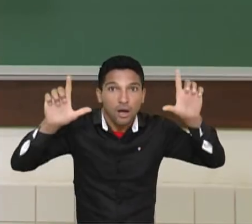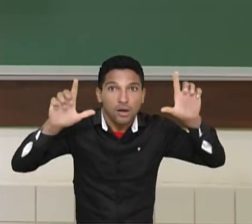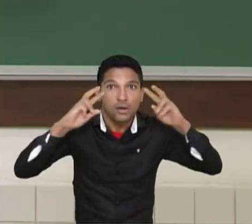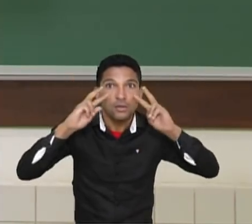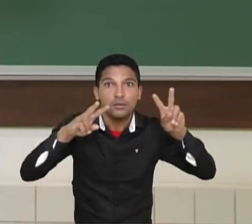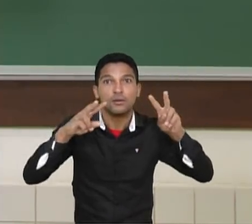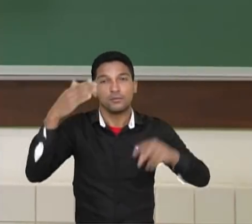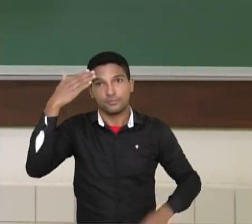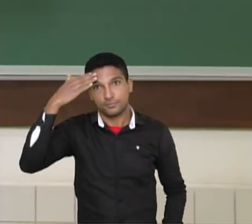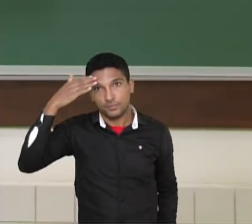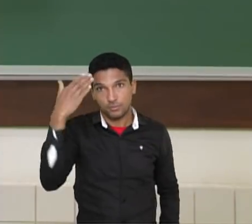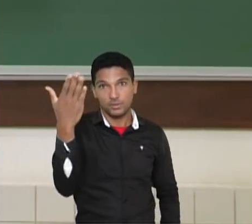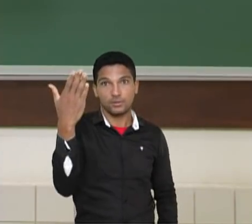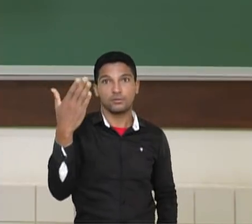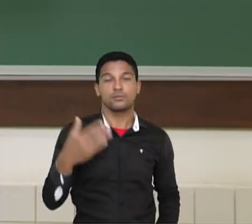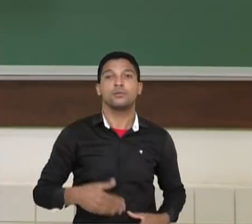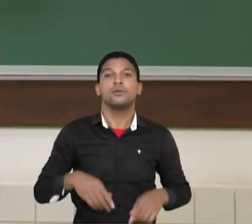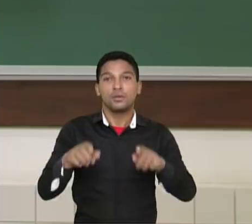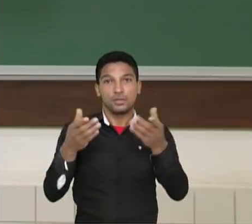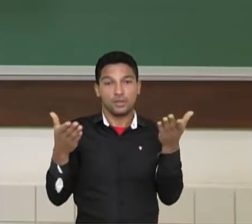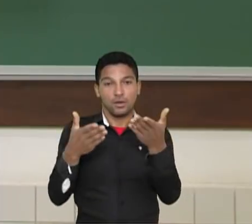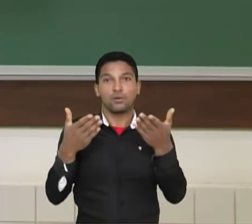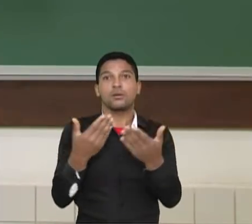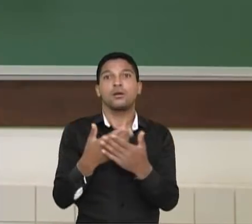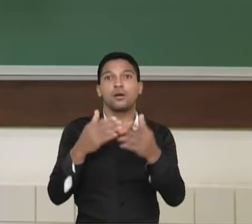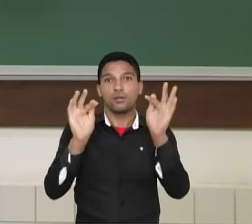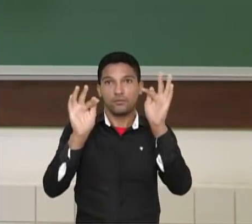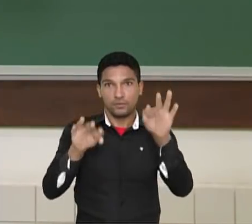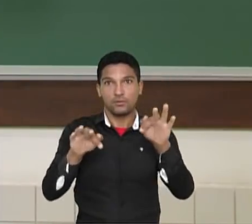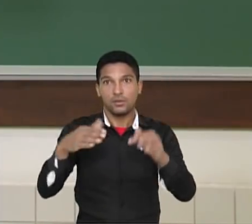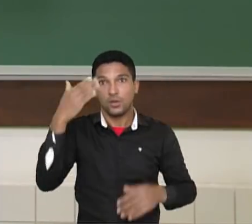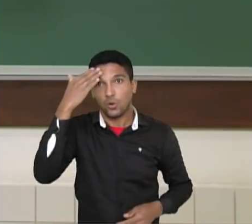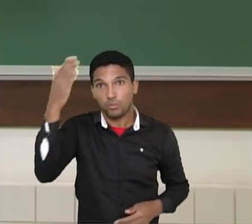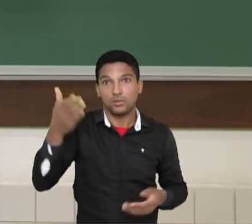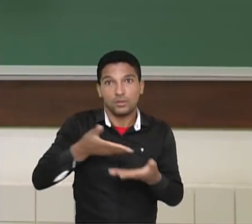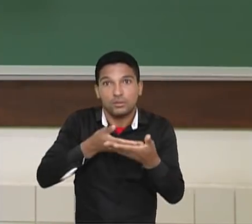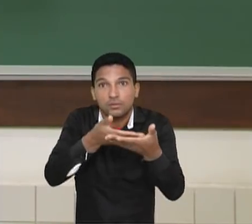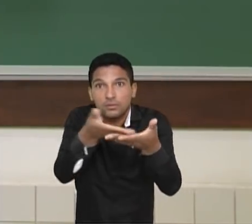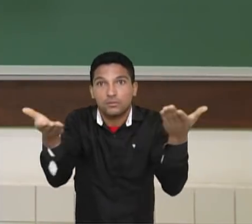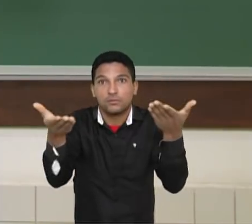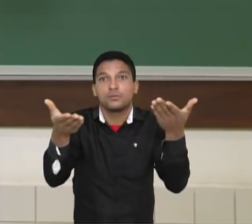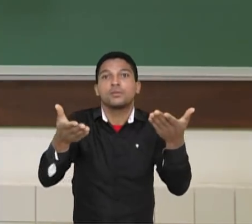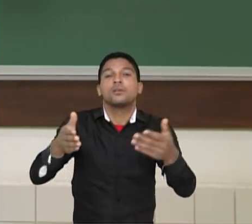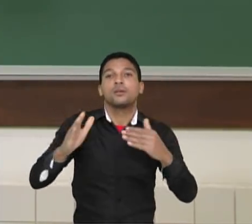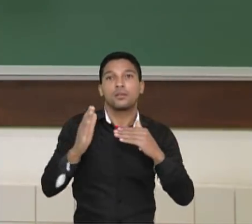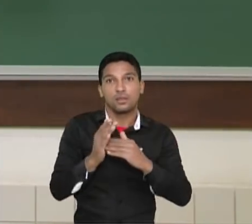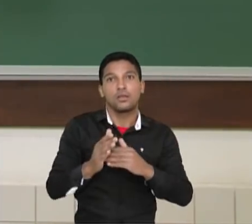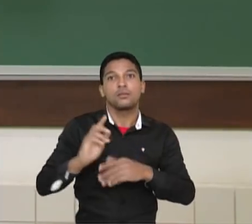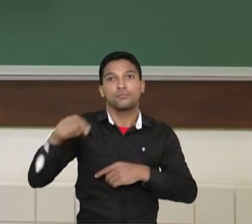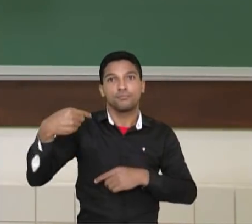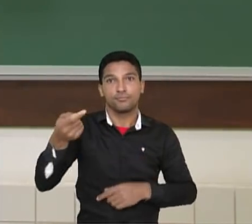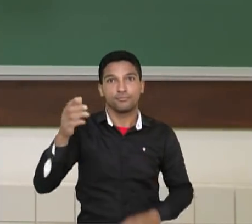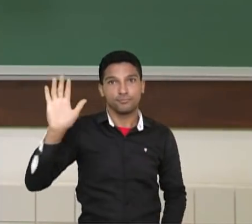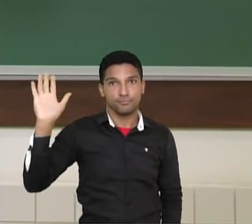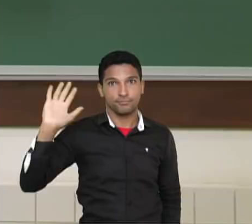estamos finalizando esta aula. Muito obrigado a todos e até a próxima aula.